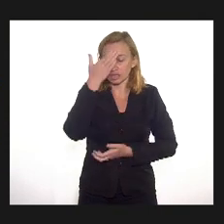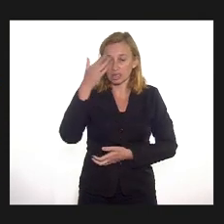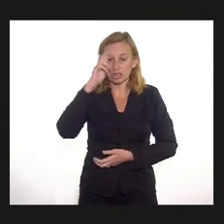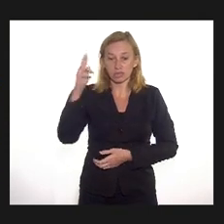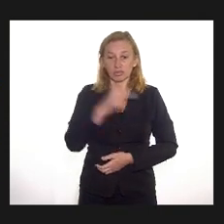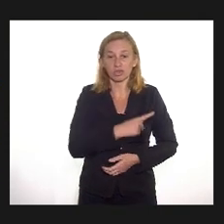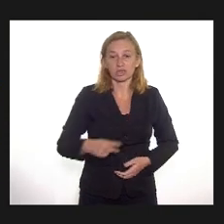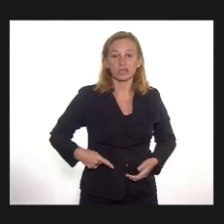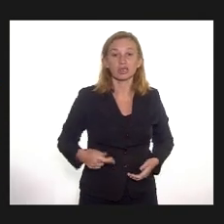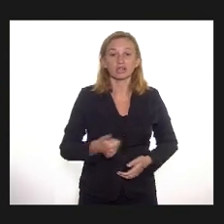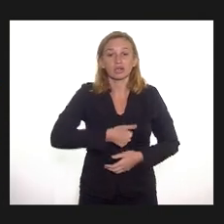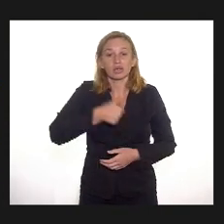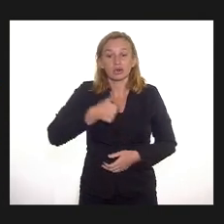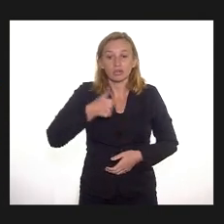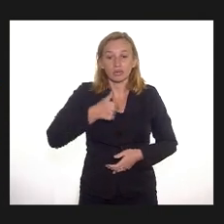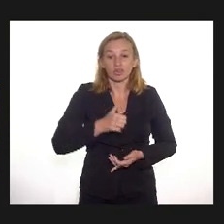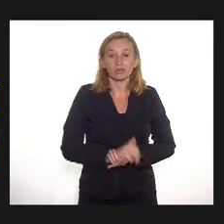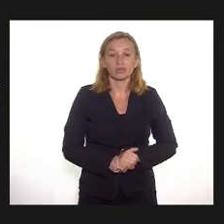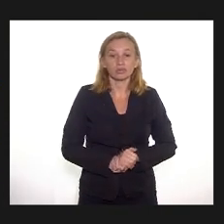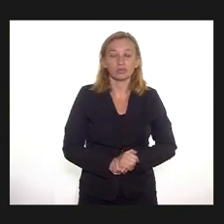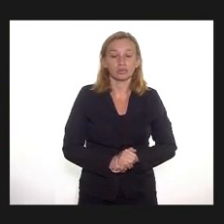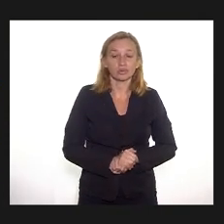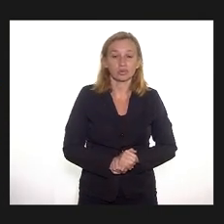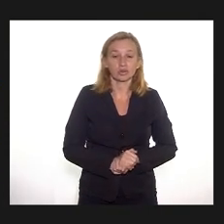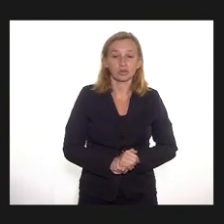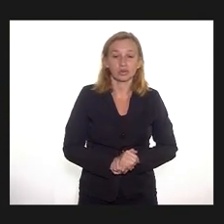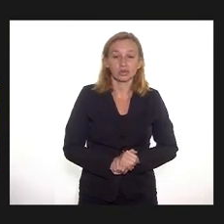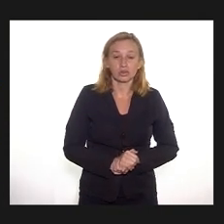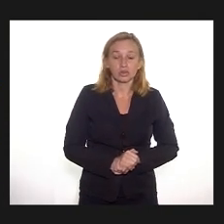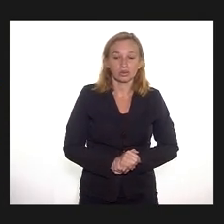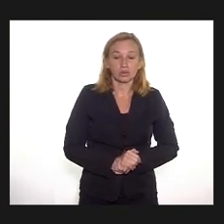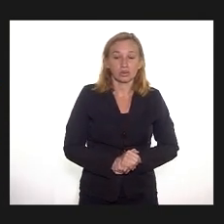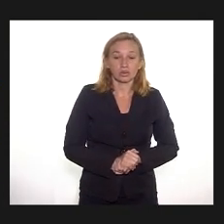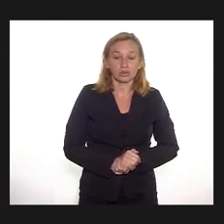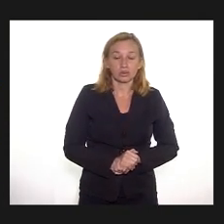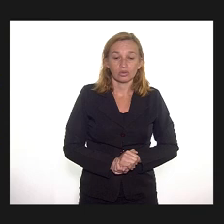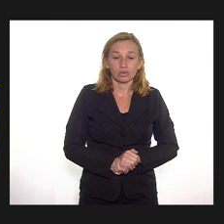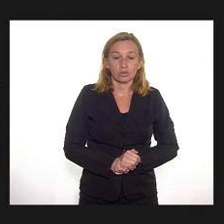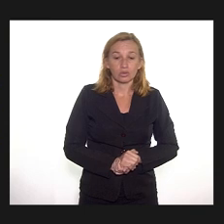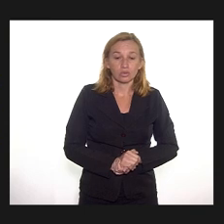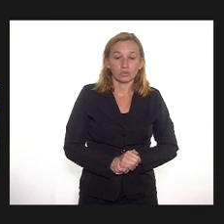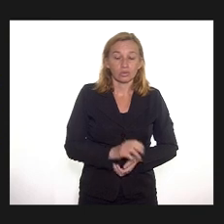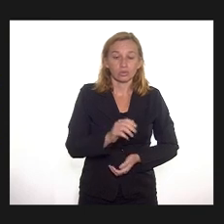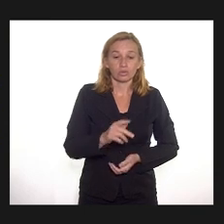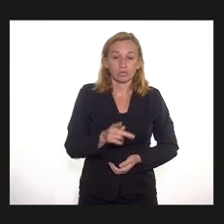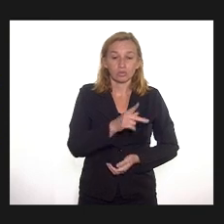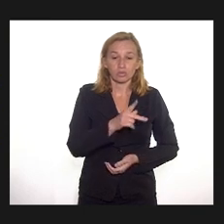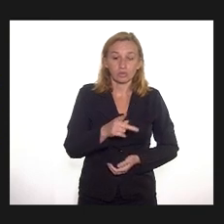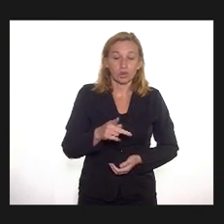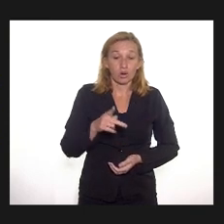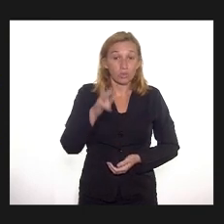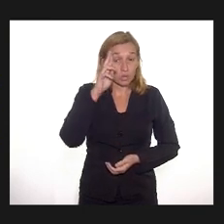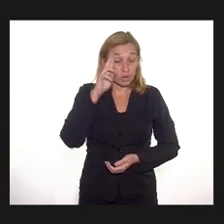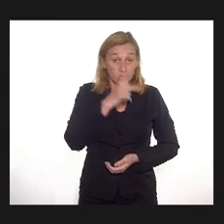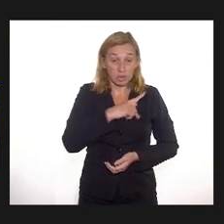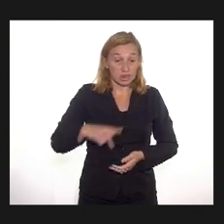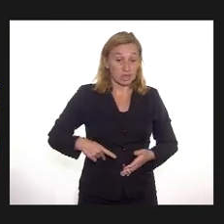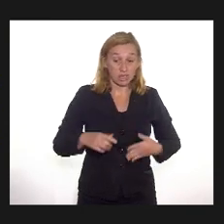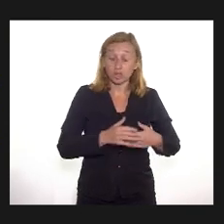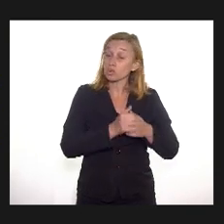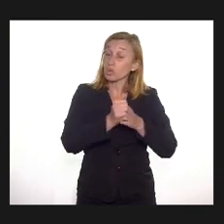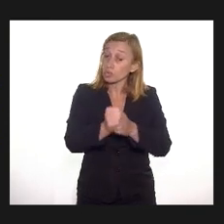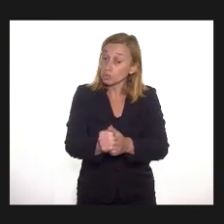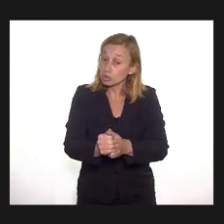presidente, em primeiro lugar, pela forma como Vossa Excelência conduziu essa discussão. Vossa Excelência foi